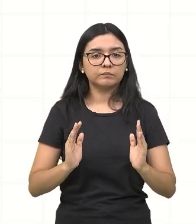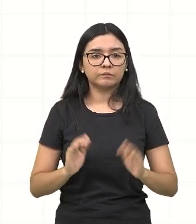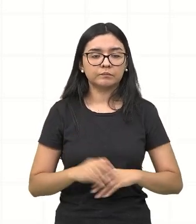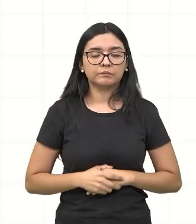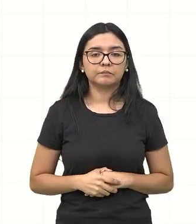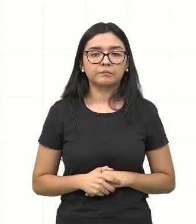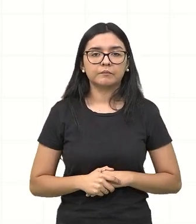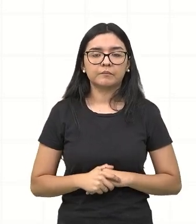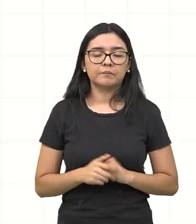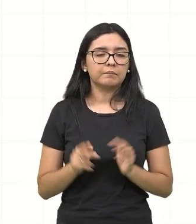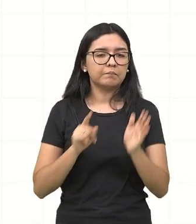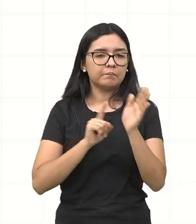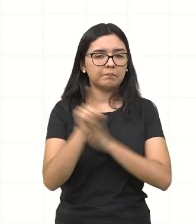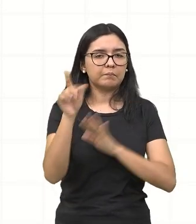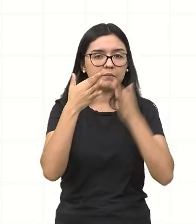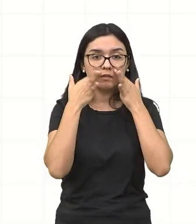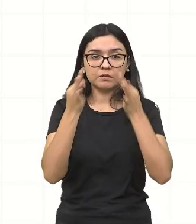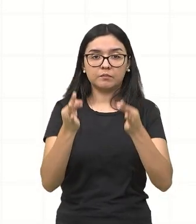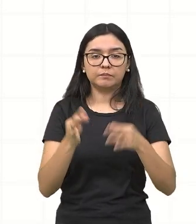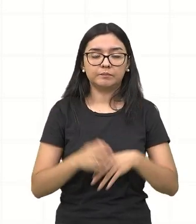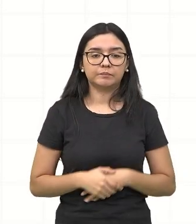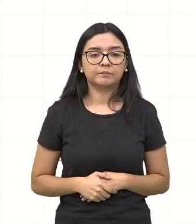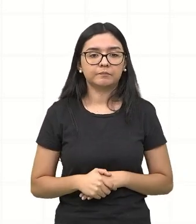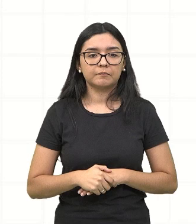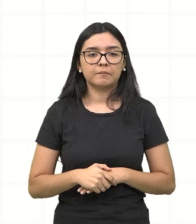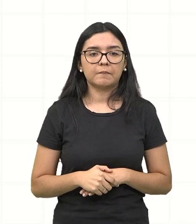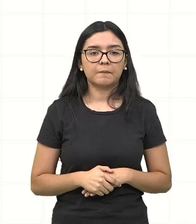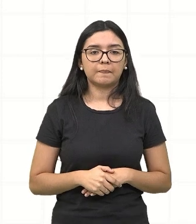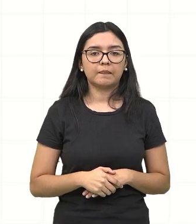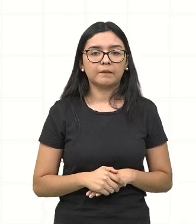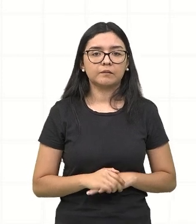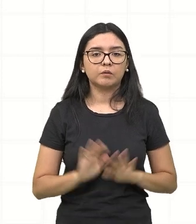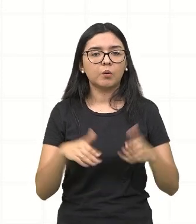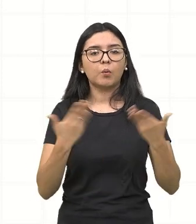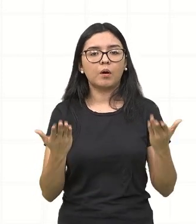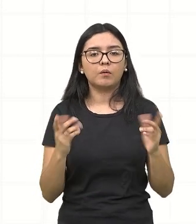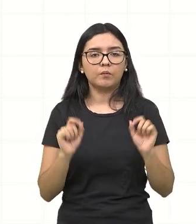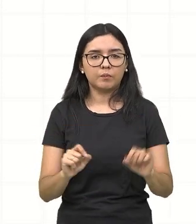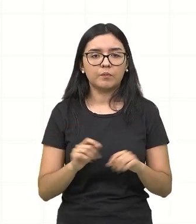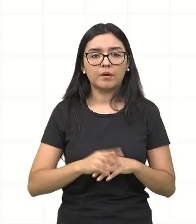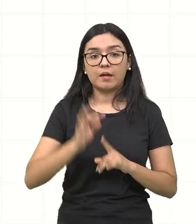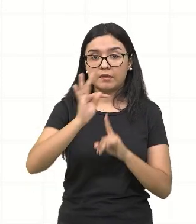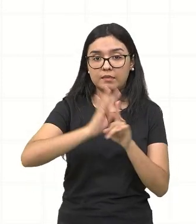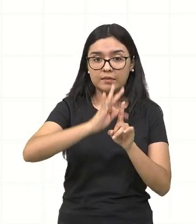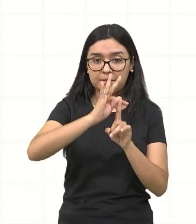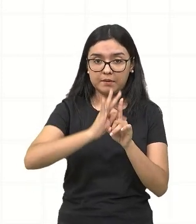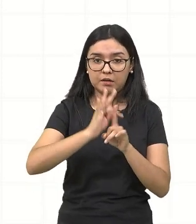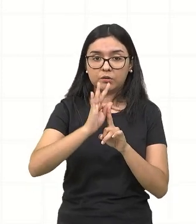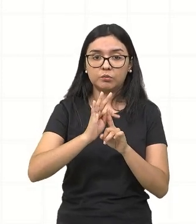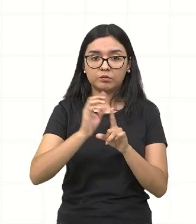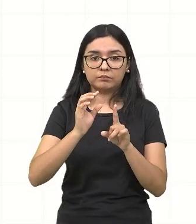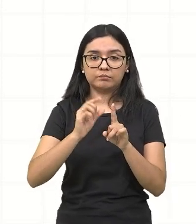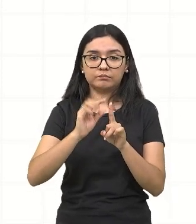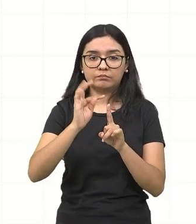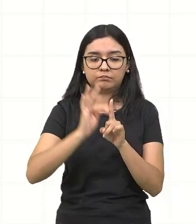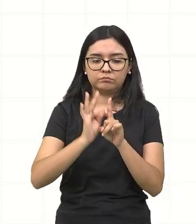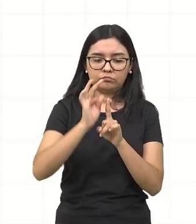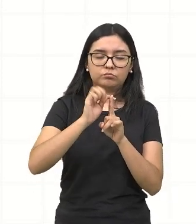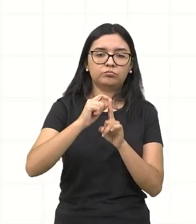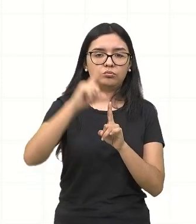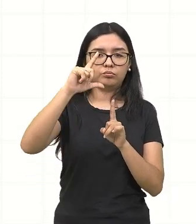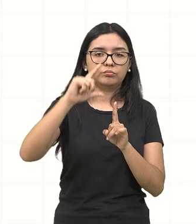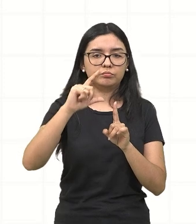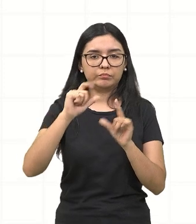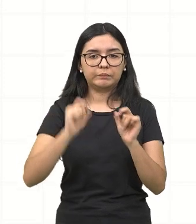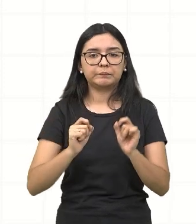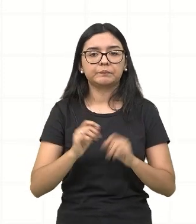considerado? Olha a pergunta, pessoal. Vamos marcar aqui, ó. Qual é a temperatura máxima prevista